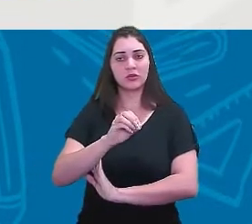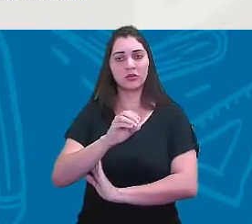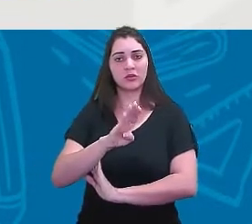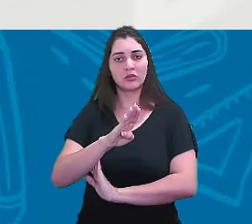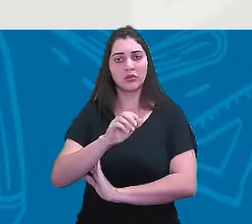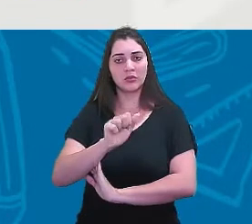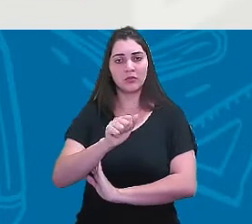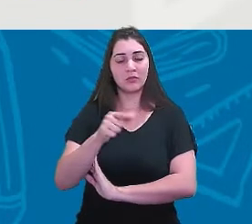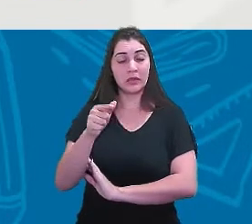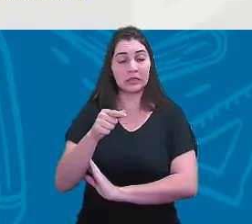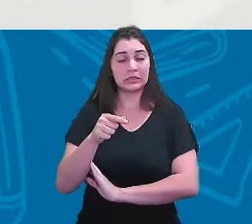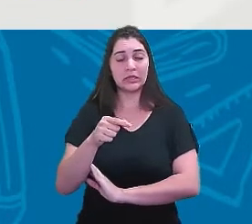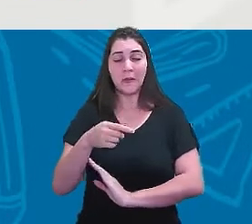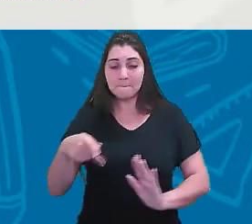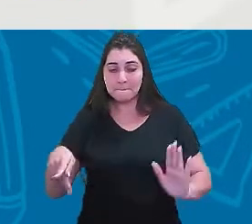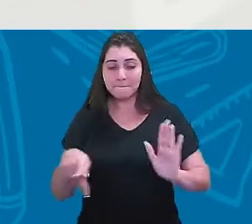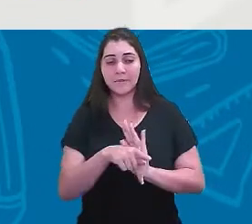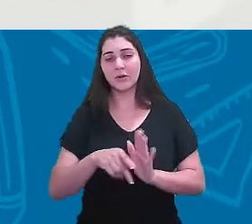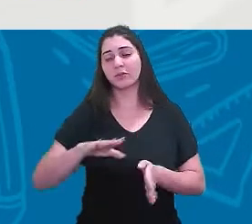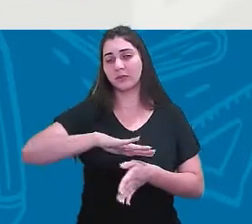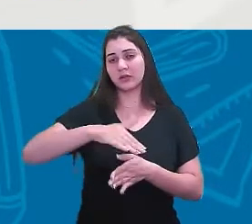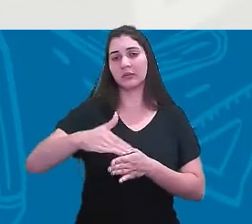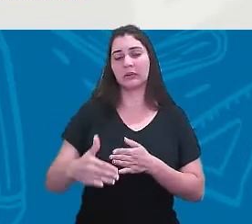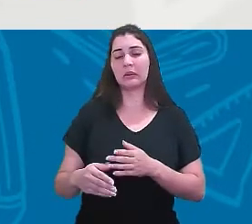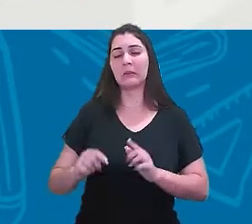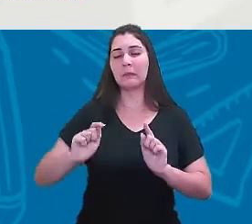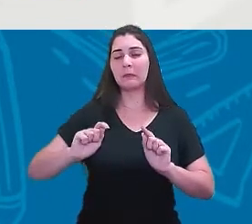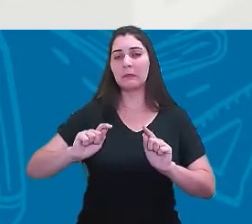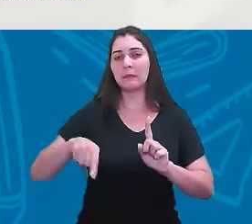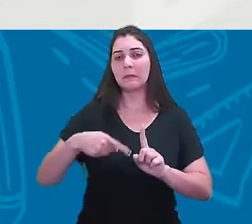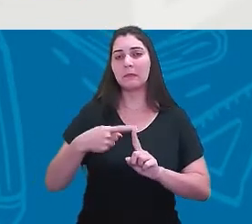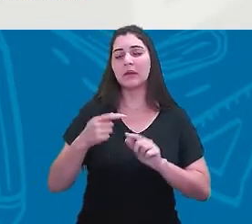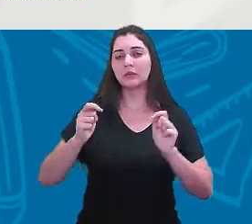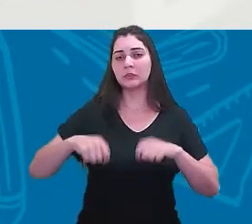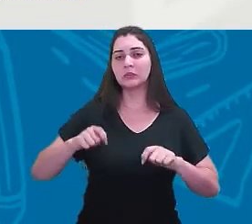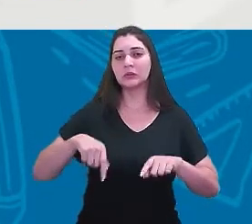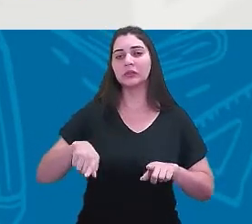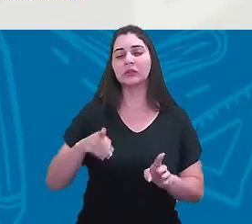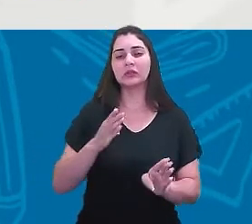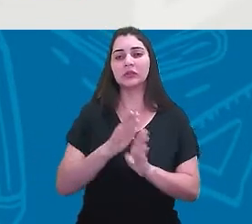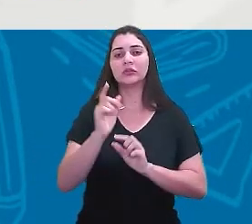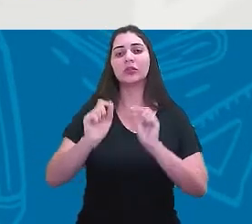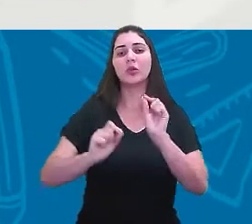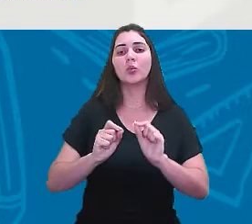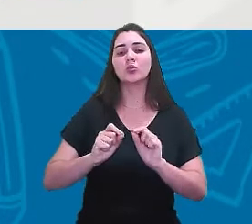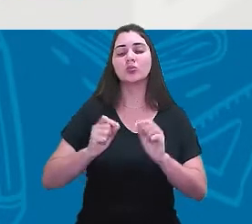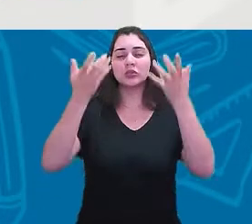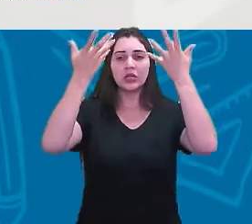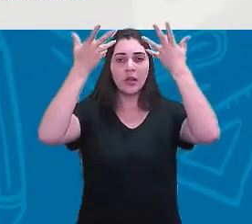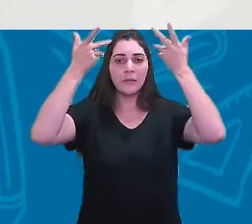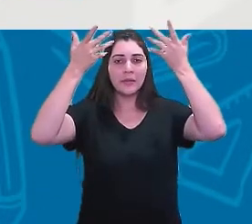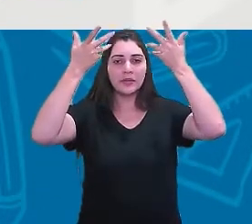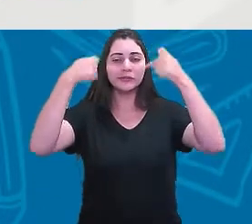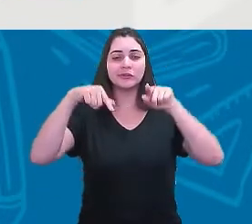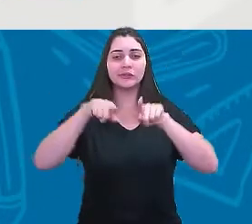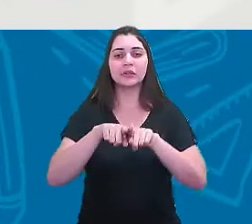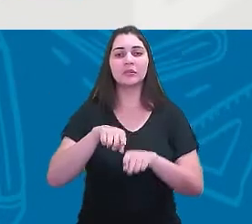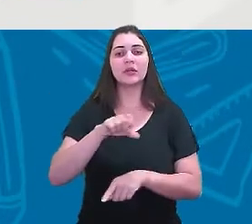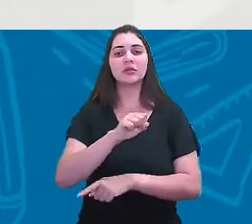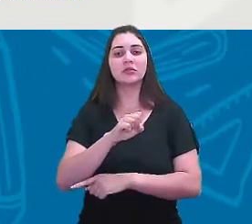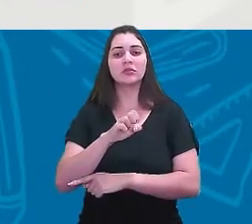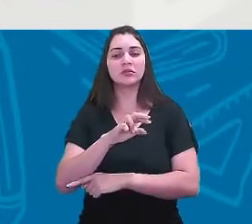pode encontrar essa árvore no Cerrado, na Amazônia, tá certo? Na Floresta Amazônica.